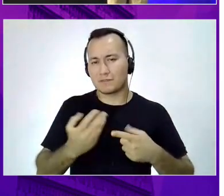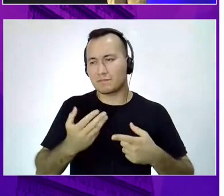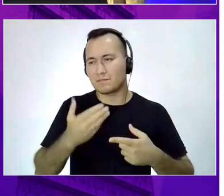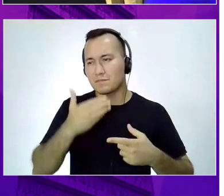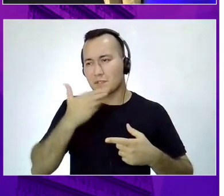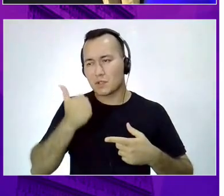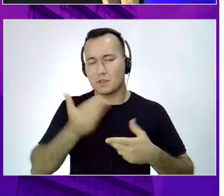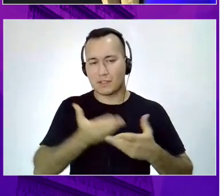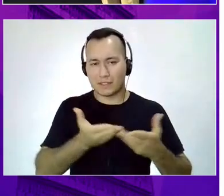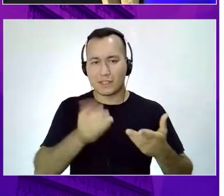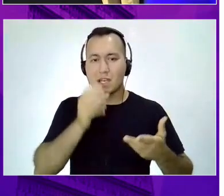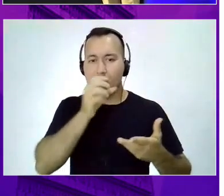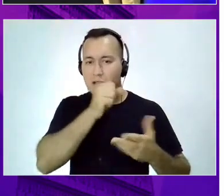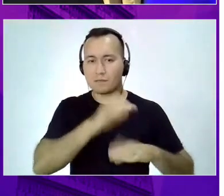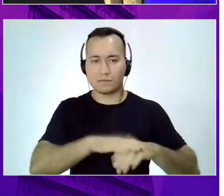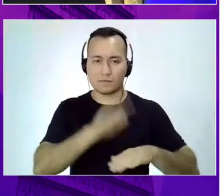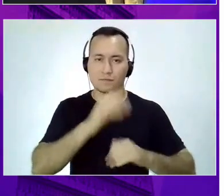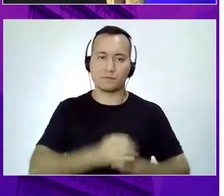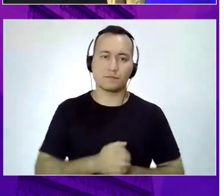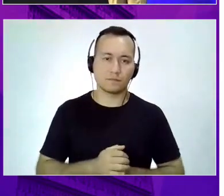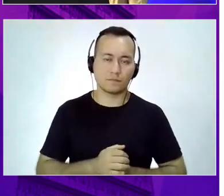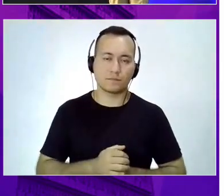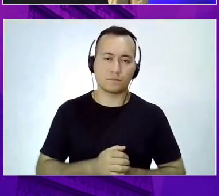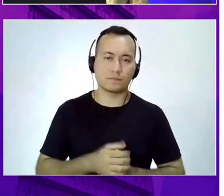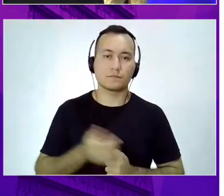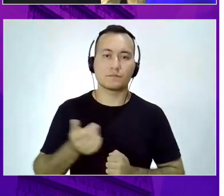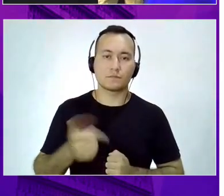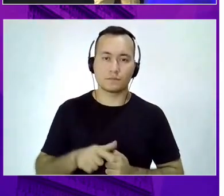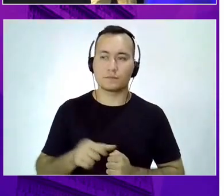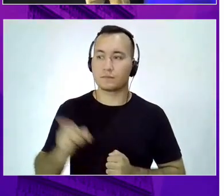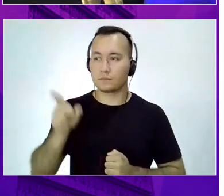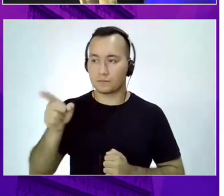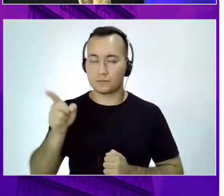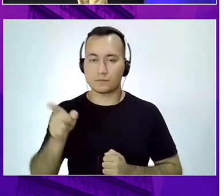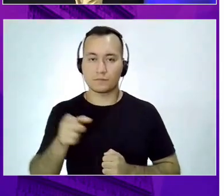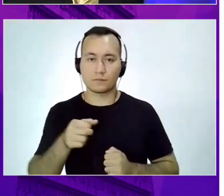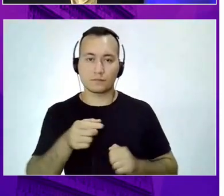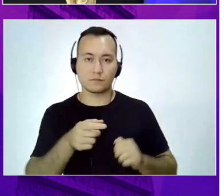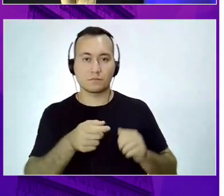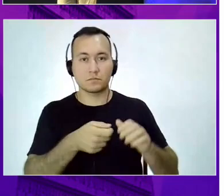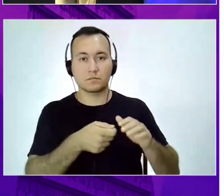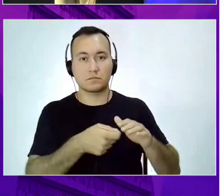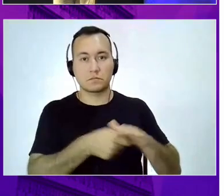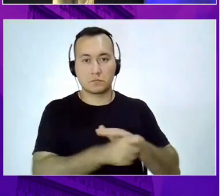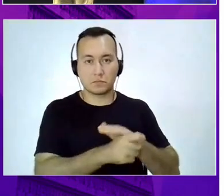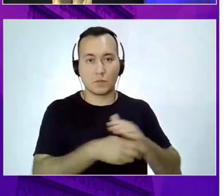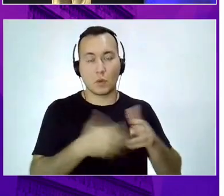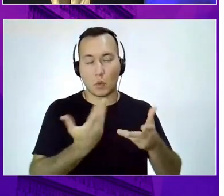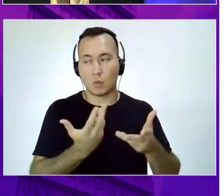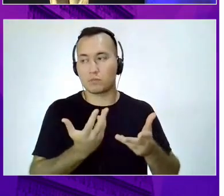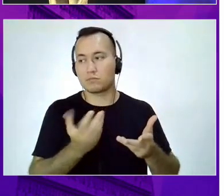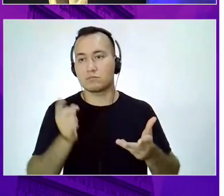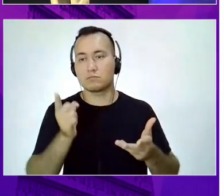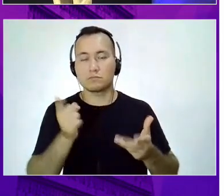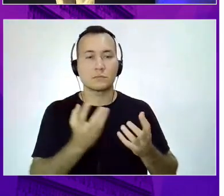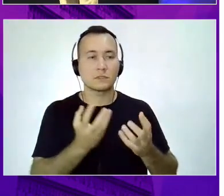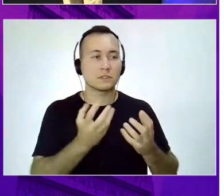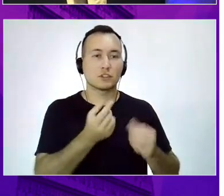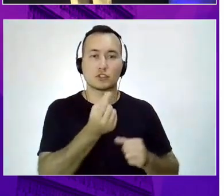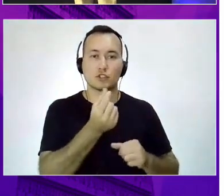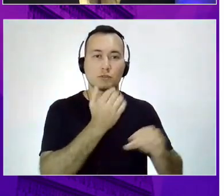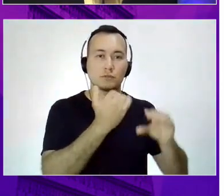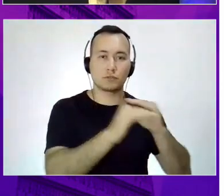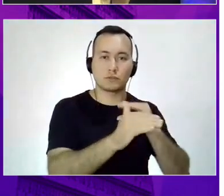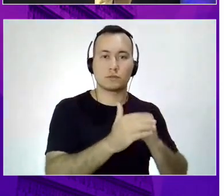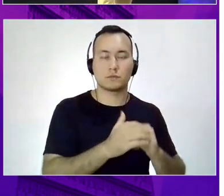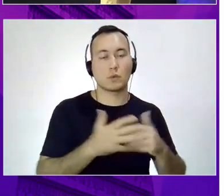também administra os erros que a aplicação do cliente pode ter. Então, a questão de enviar o post para o HTTP, o